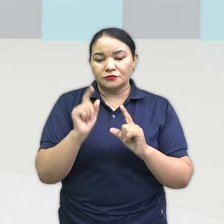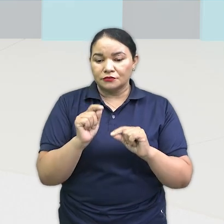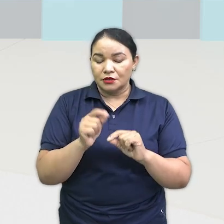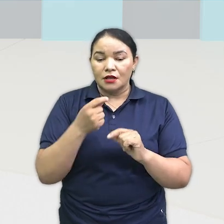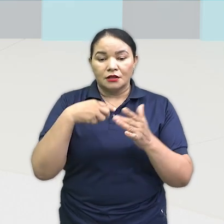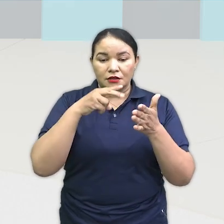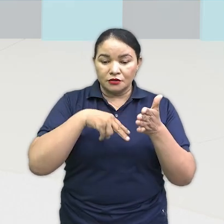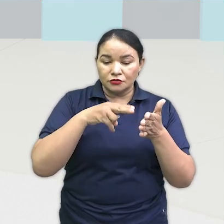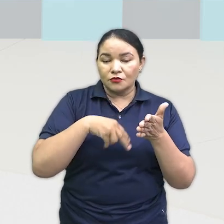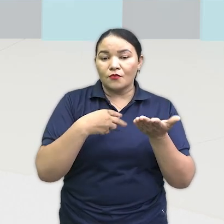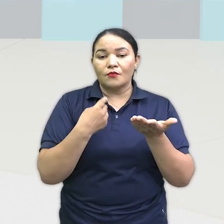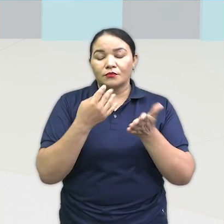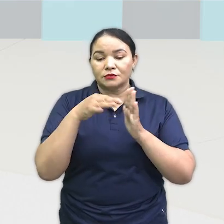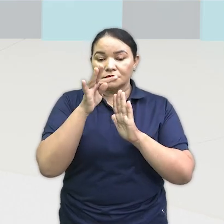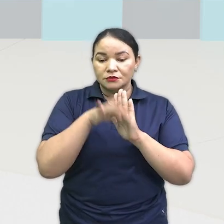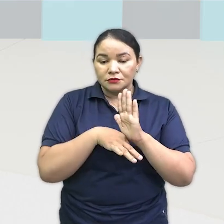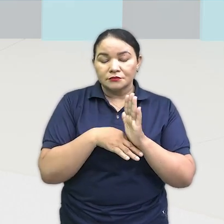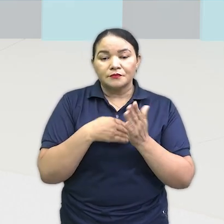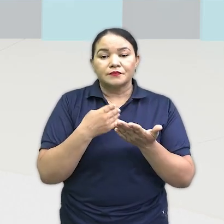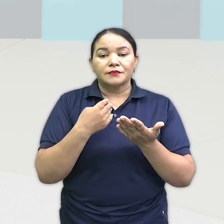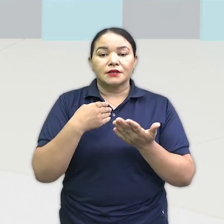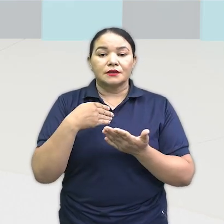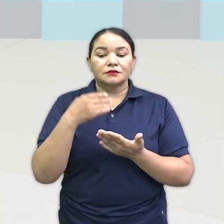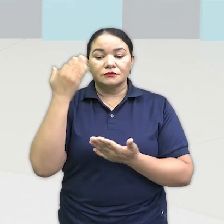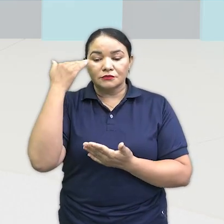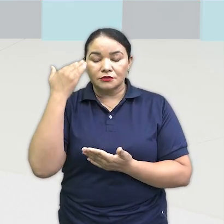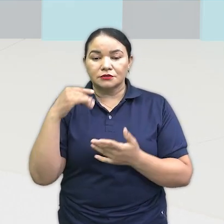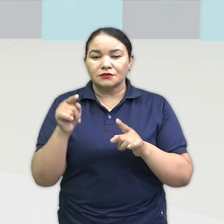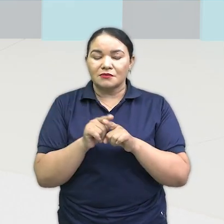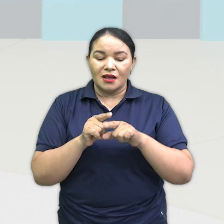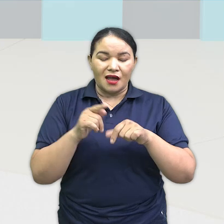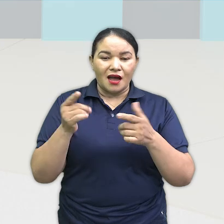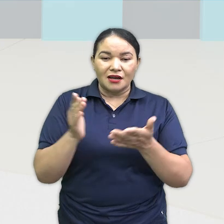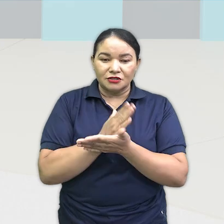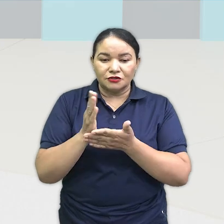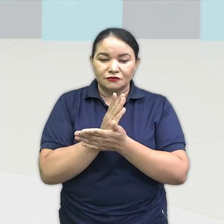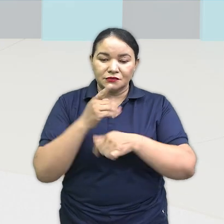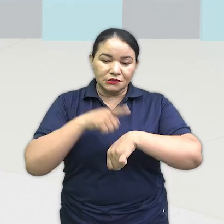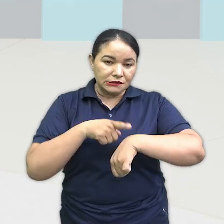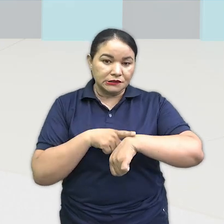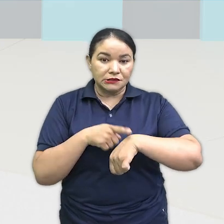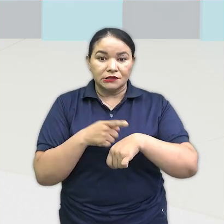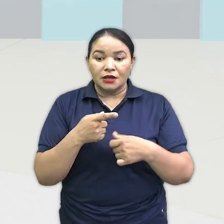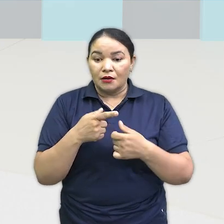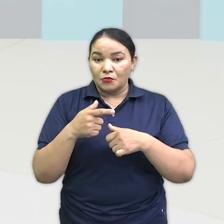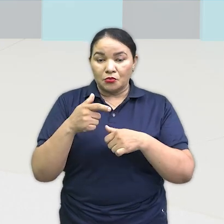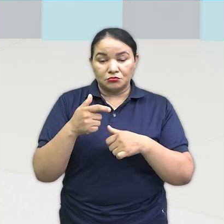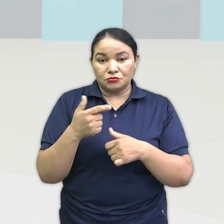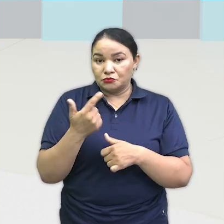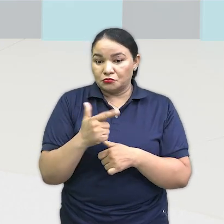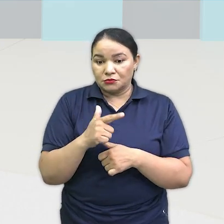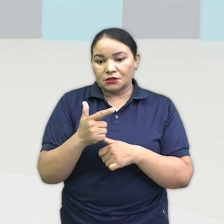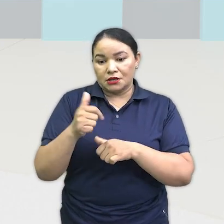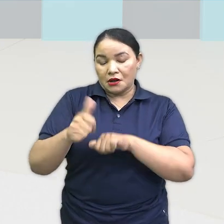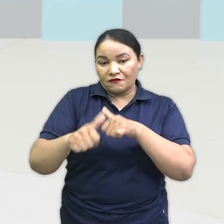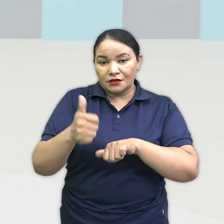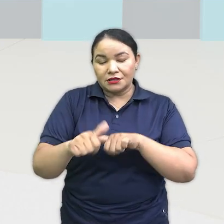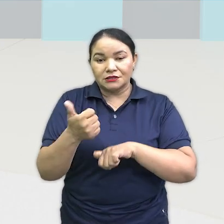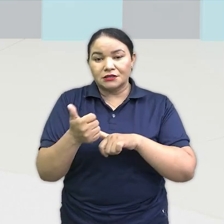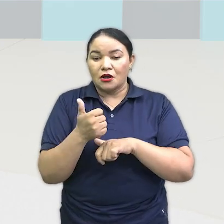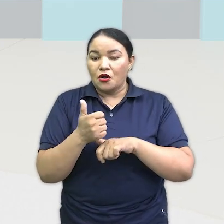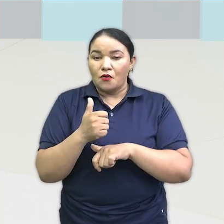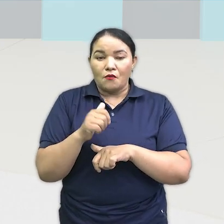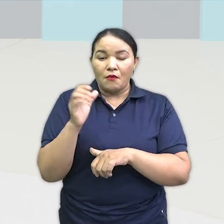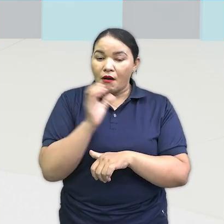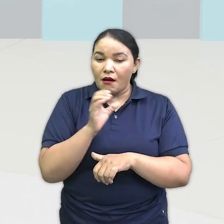interpretação, principalmente quando nós não temos tanto tempo para ler, né? Nas avaliações em larga escala, nos vestibulares.